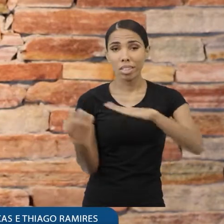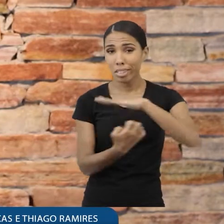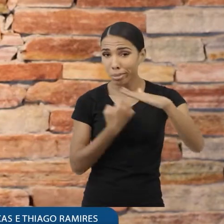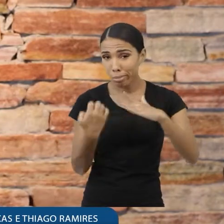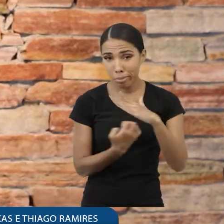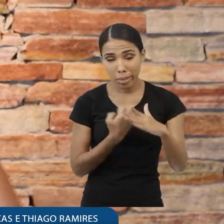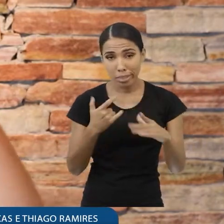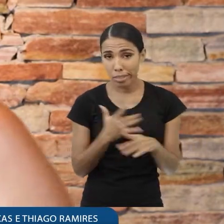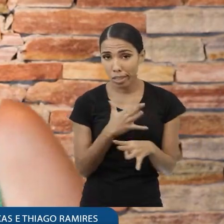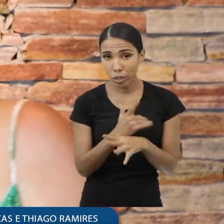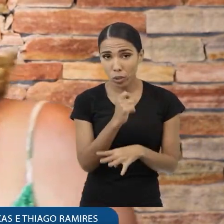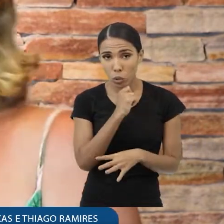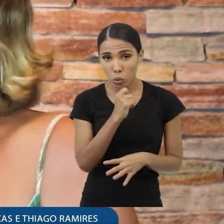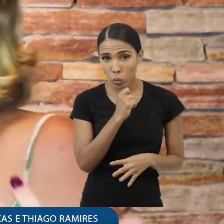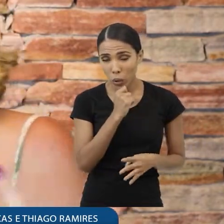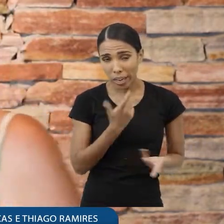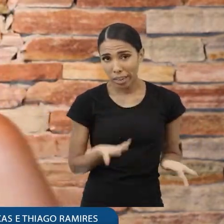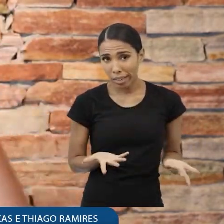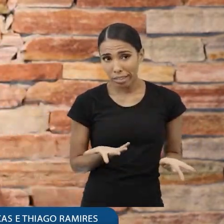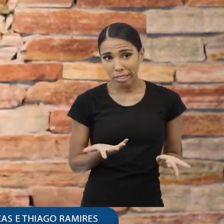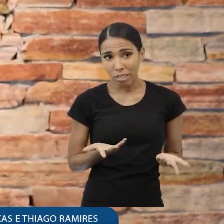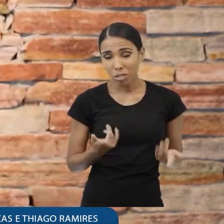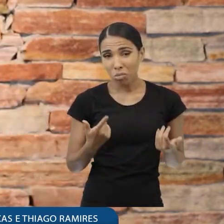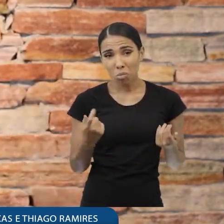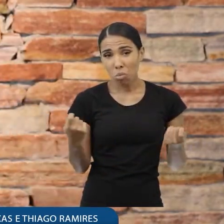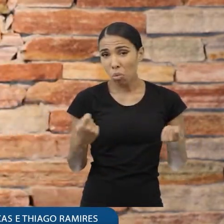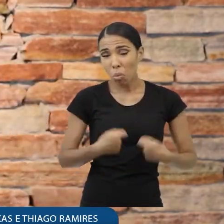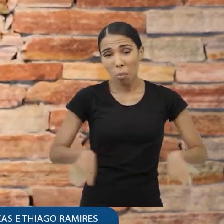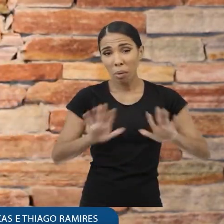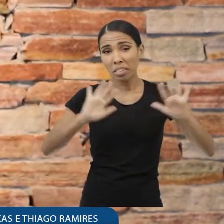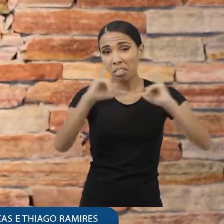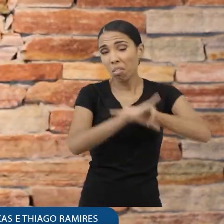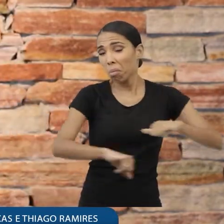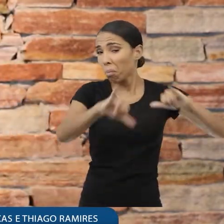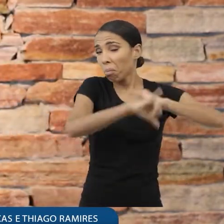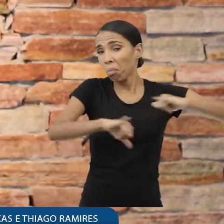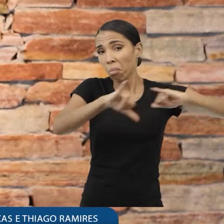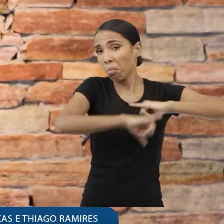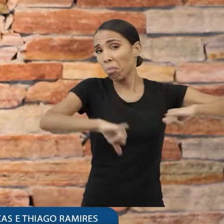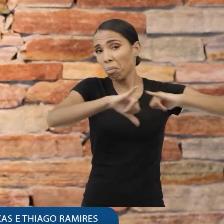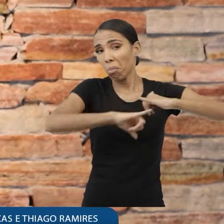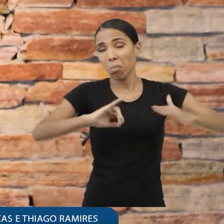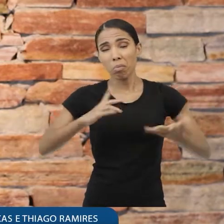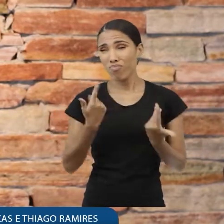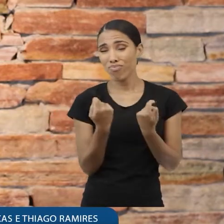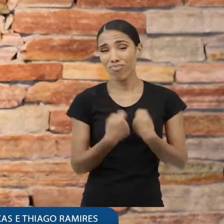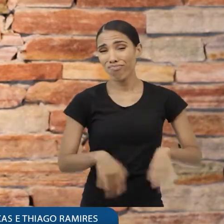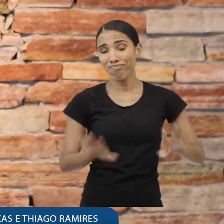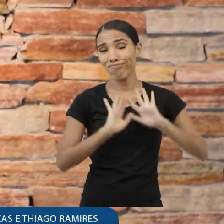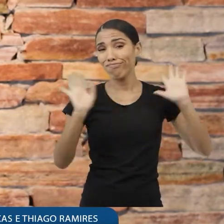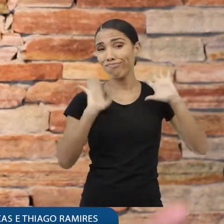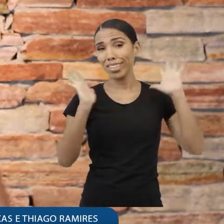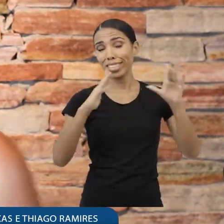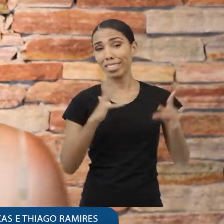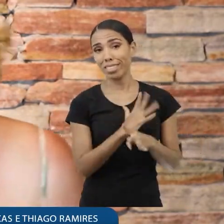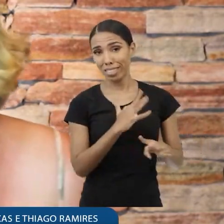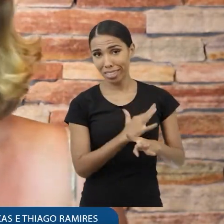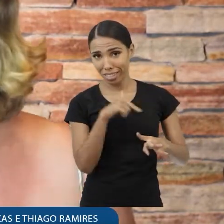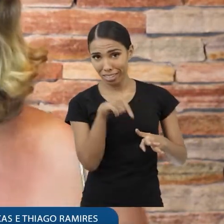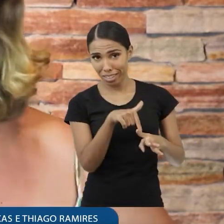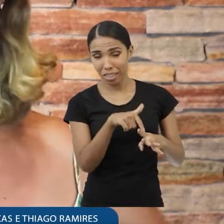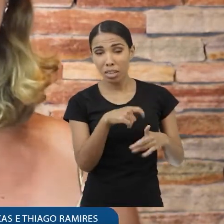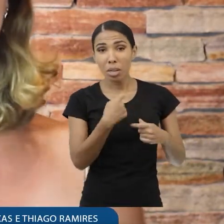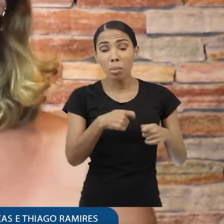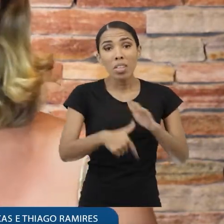empresa naquela cidade, ela não tem necessidade de ativação da sua marca patrocinadora ou impacto social naquela